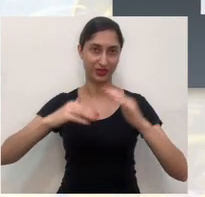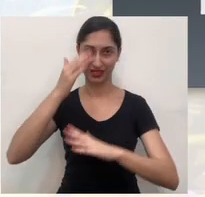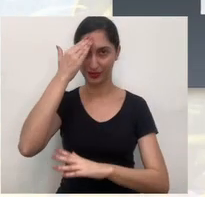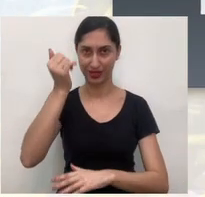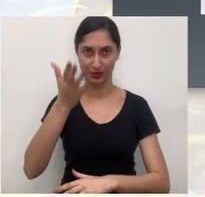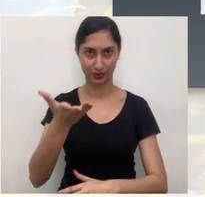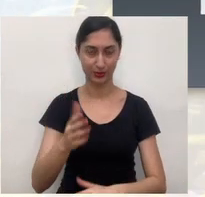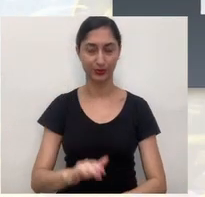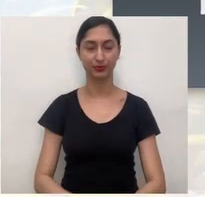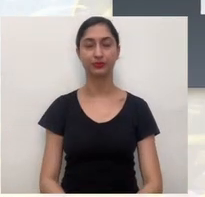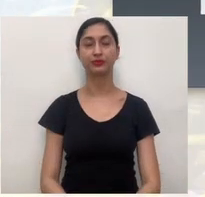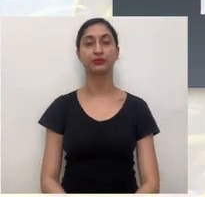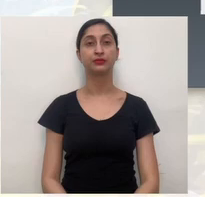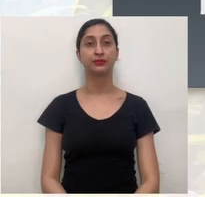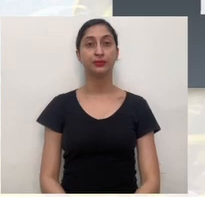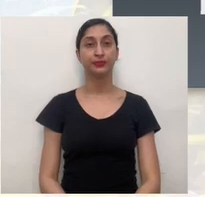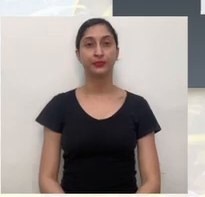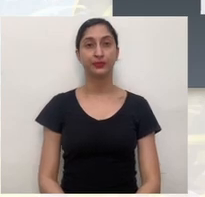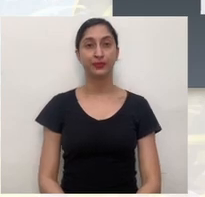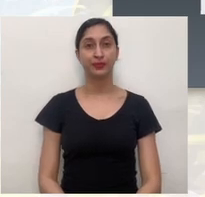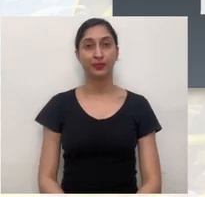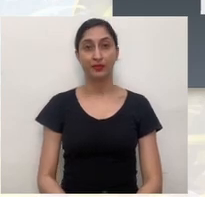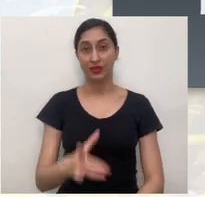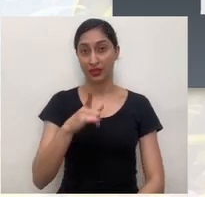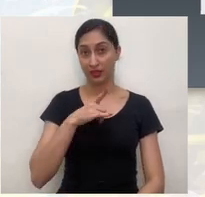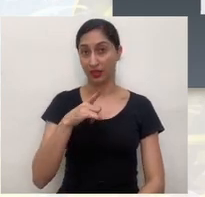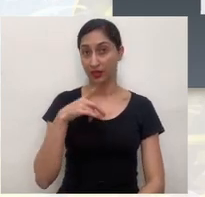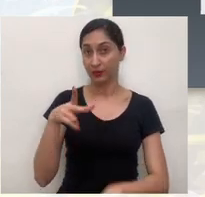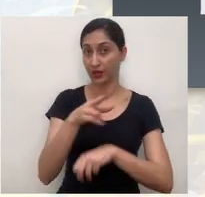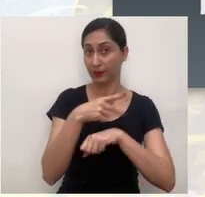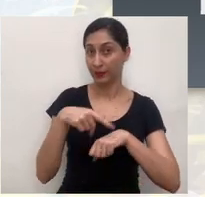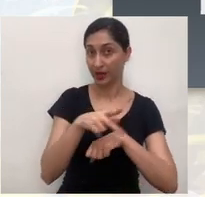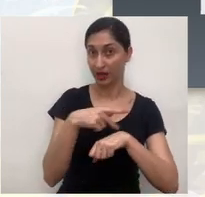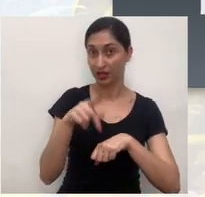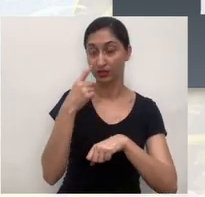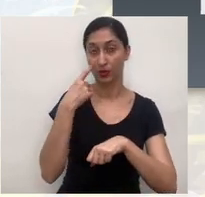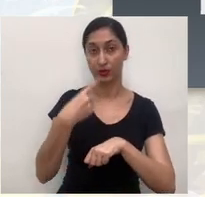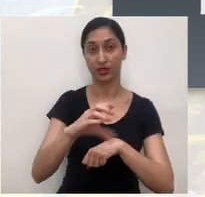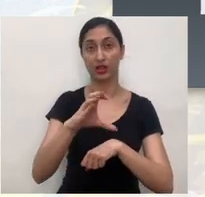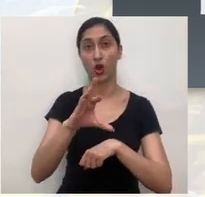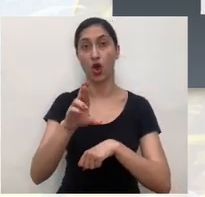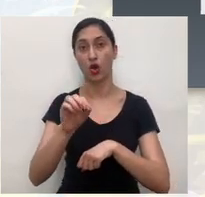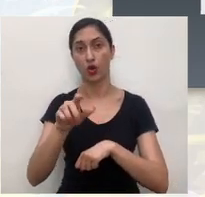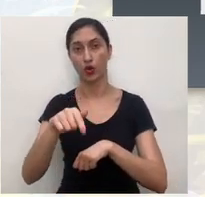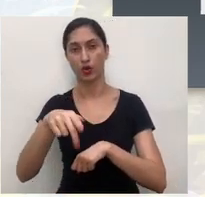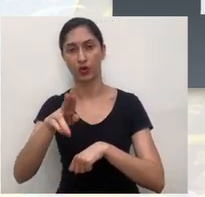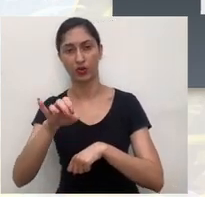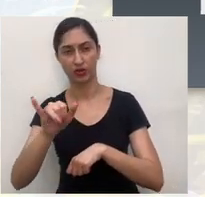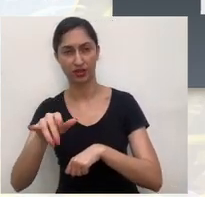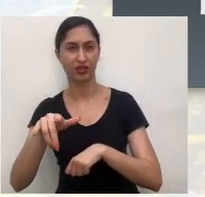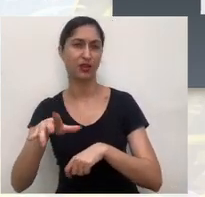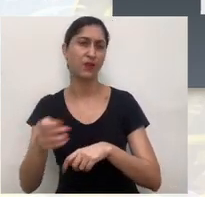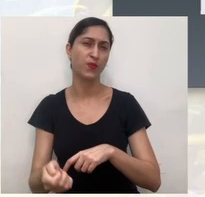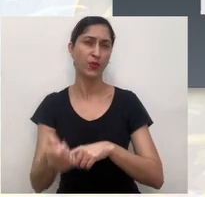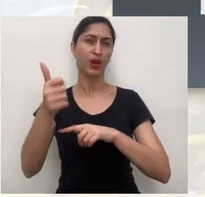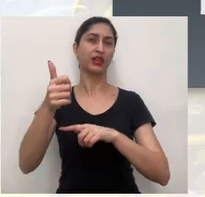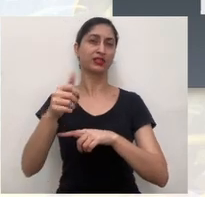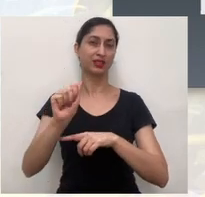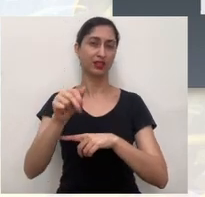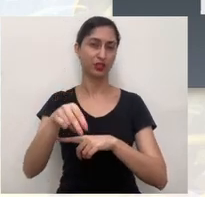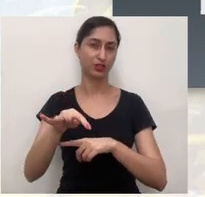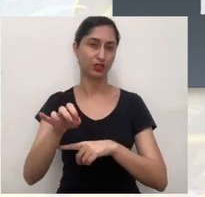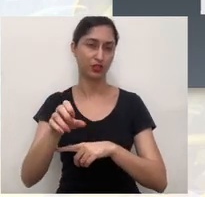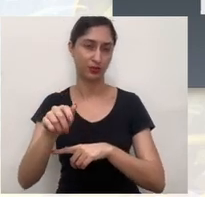aqui uma composição de uma praça que está em nível de croquis, ou seja, quase um anteprojeto,